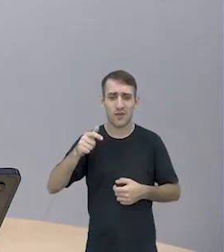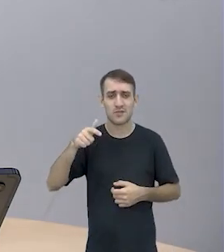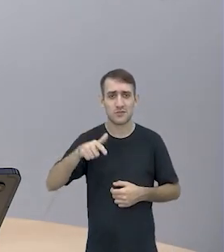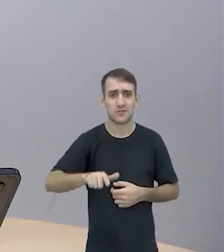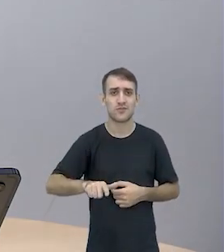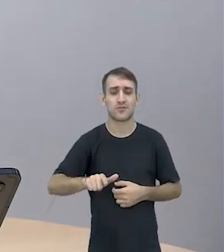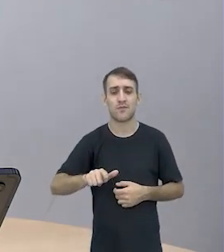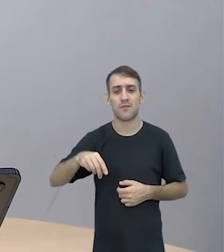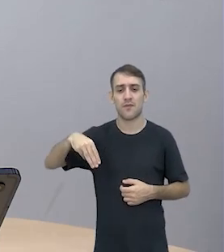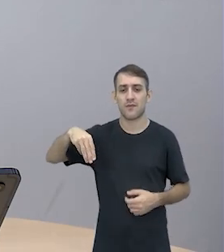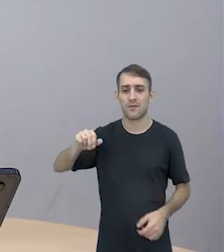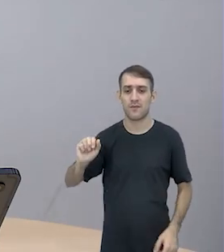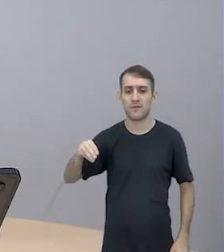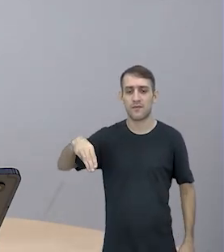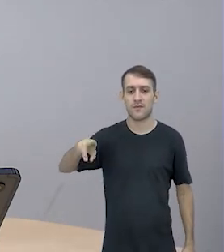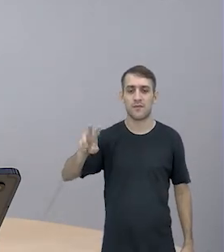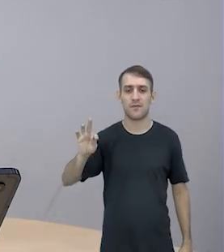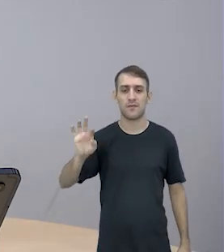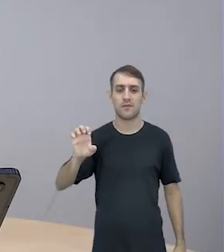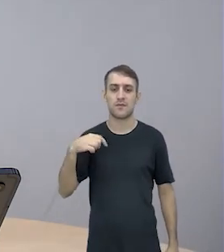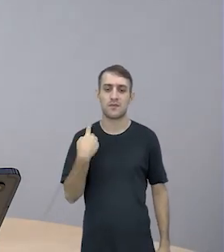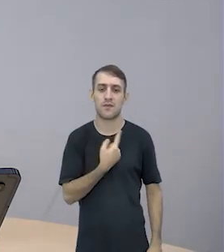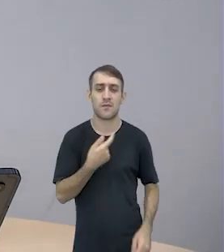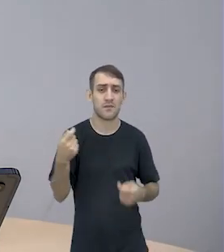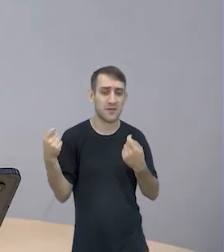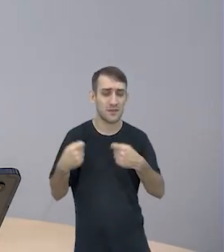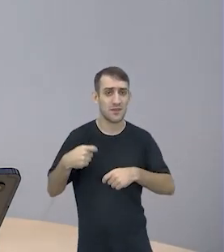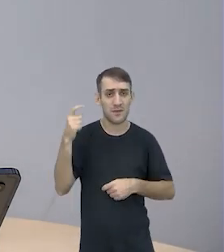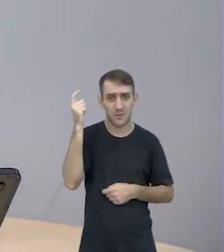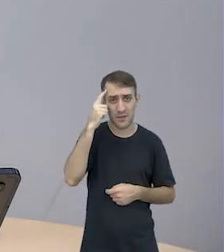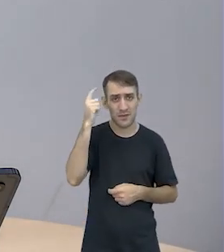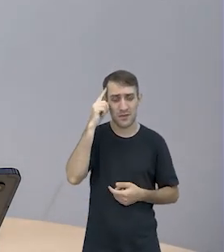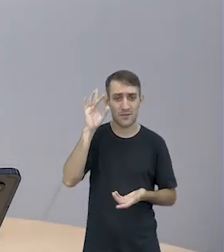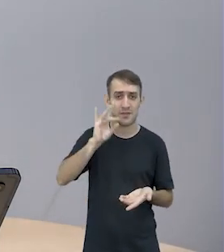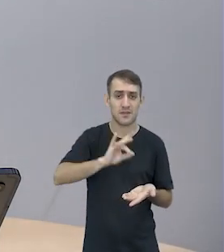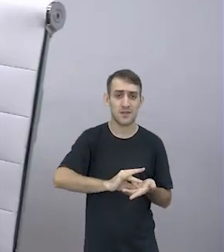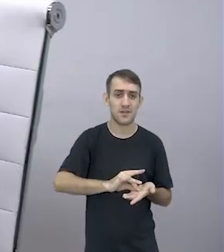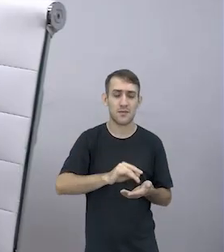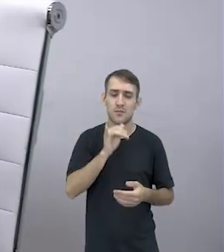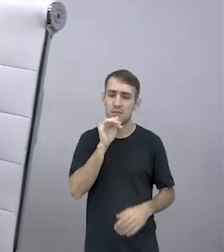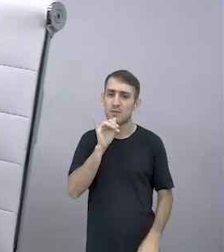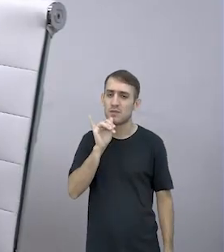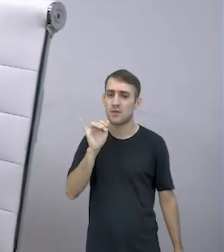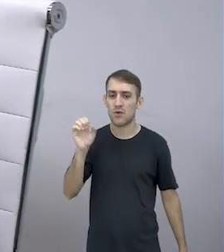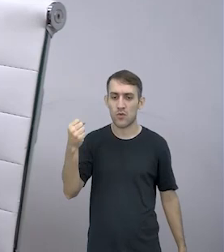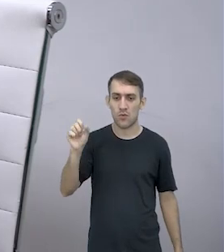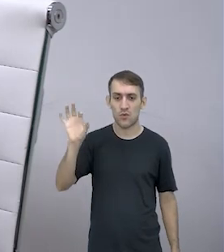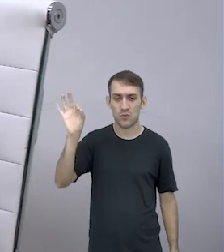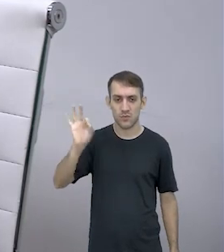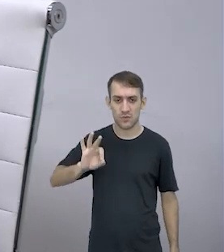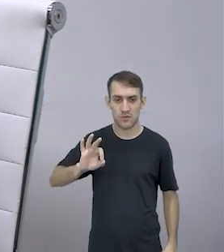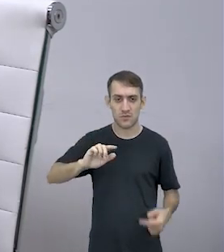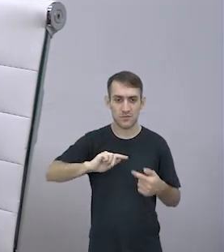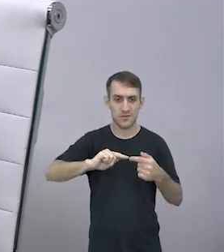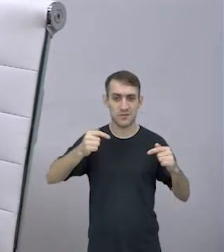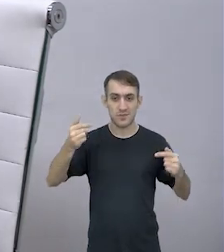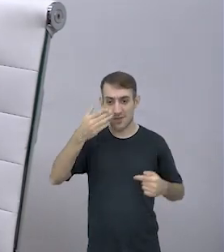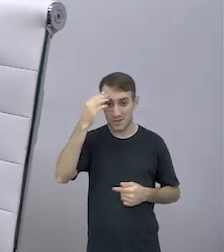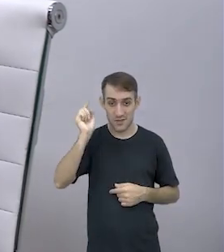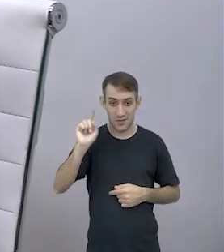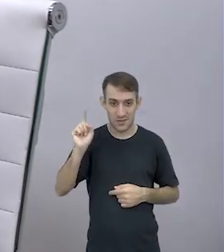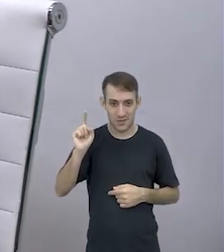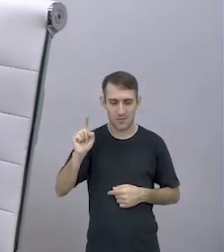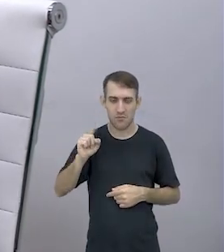mamute. A gente precisa pensar muito bem nisso, né, Terezinha? Então, como a gente falou, os 8% desse genoma não foram esquecidos por falta